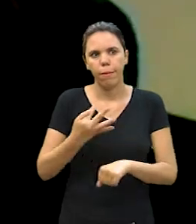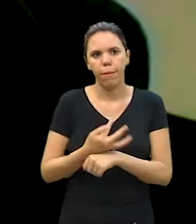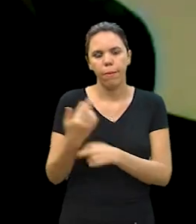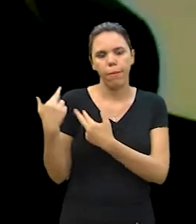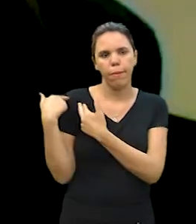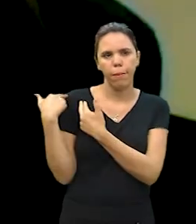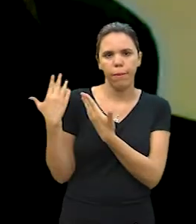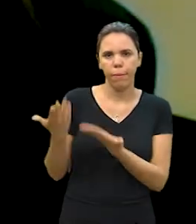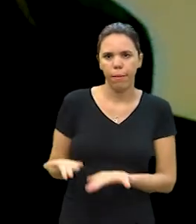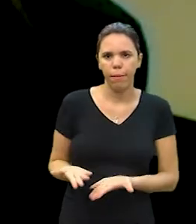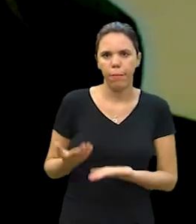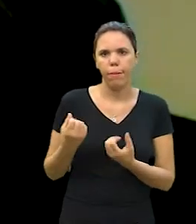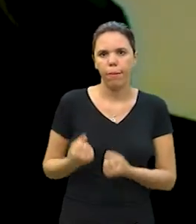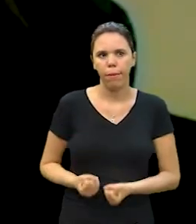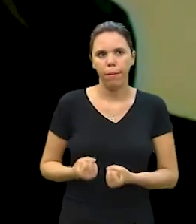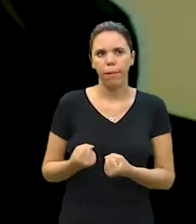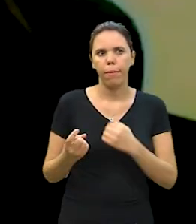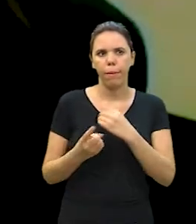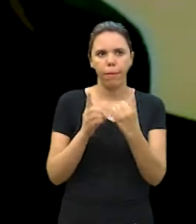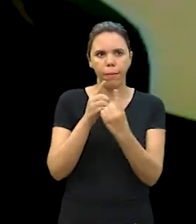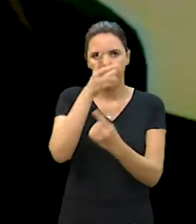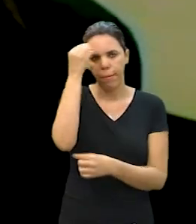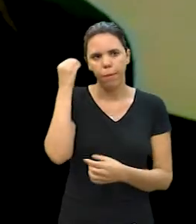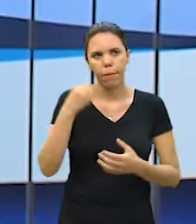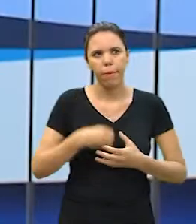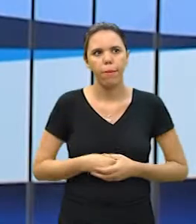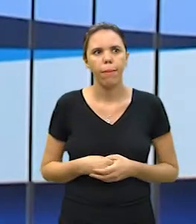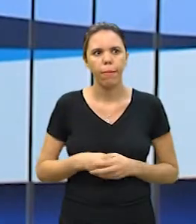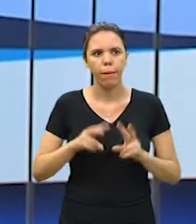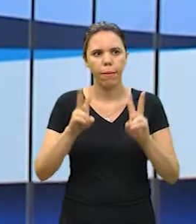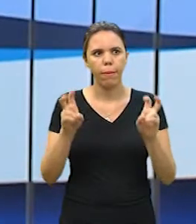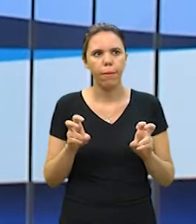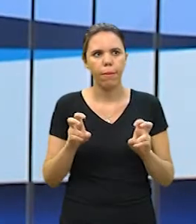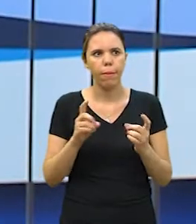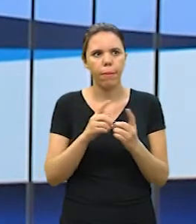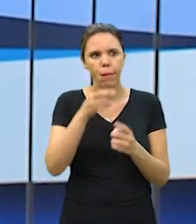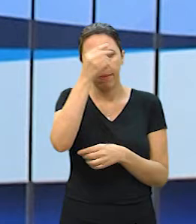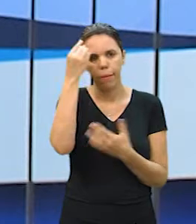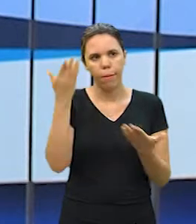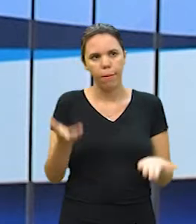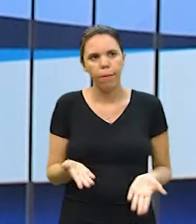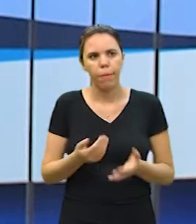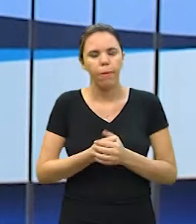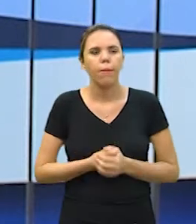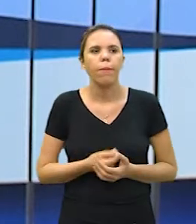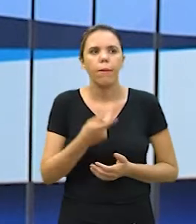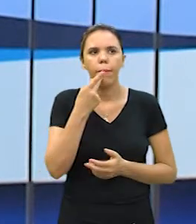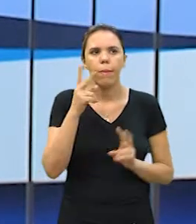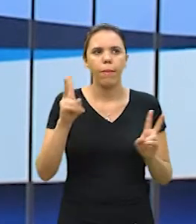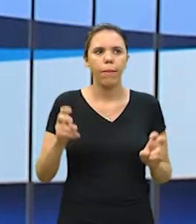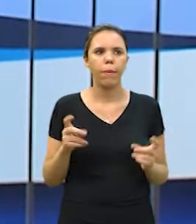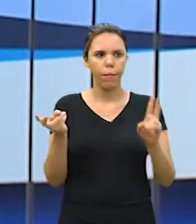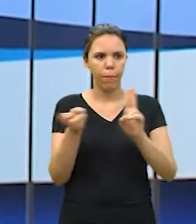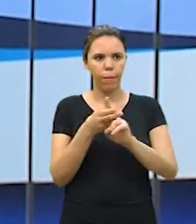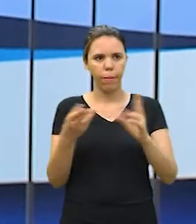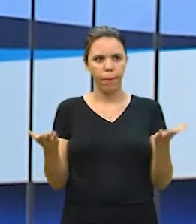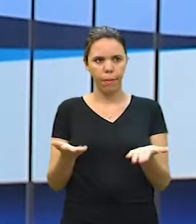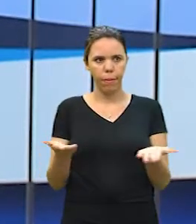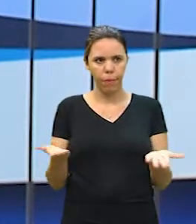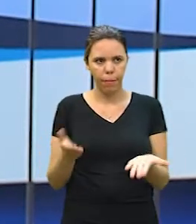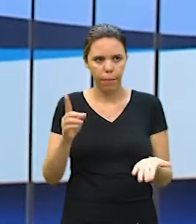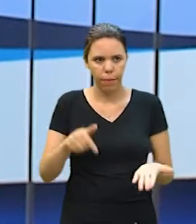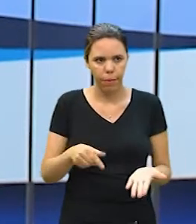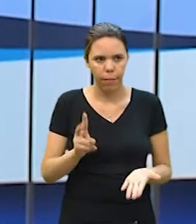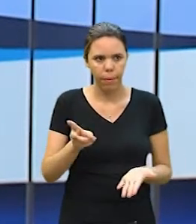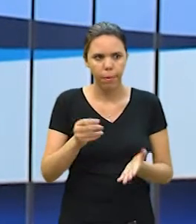de responsabilidade nos nossos serviços públicos. E sobre este serviço público, quero falar sobre o SUS agora,